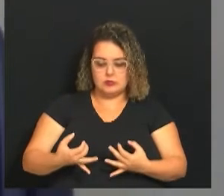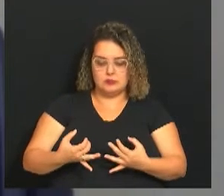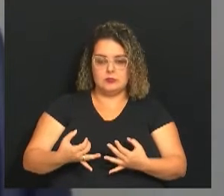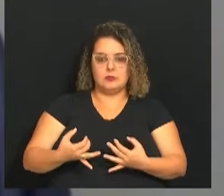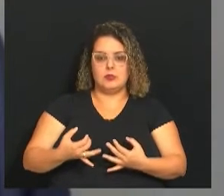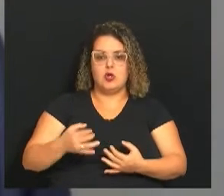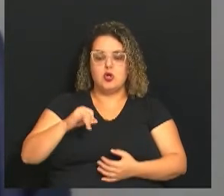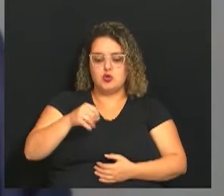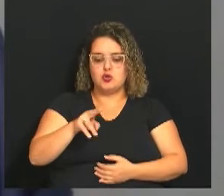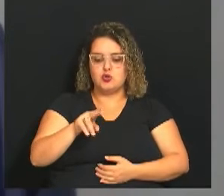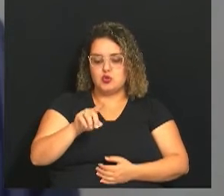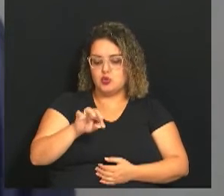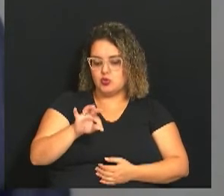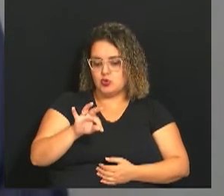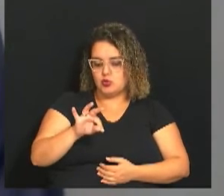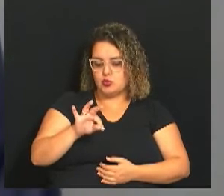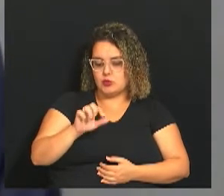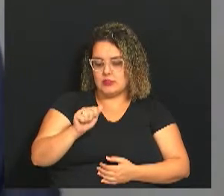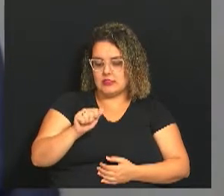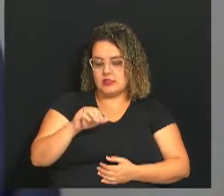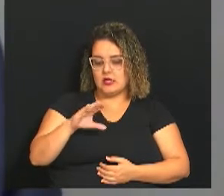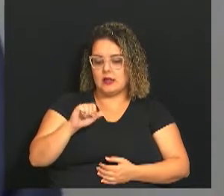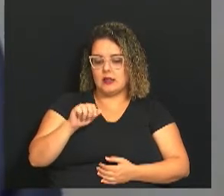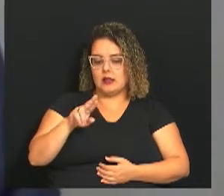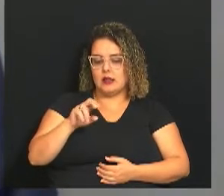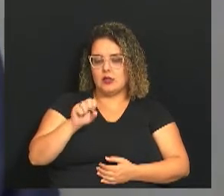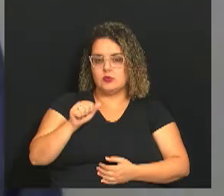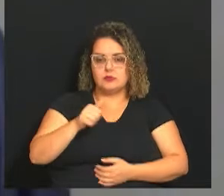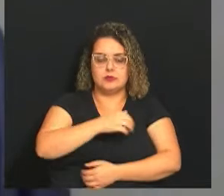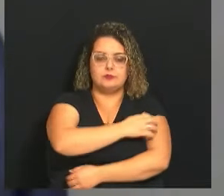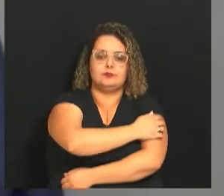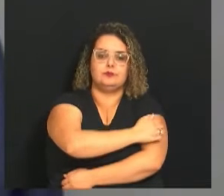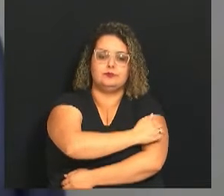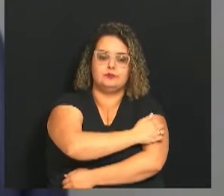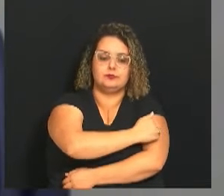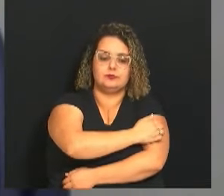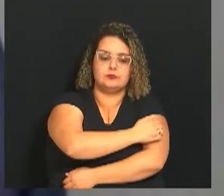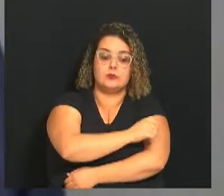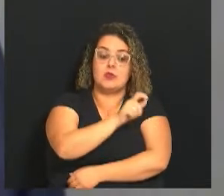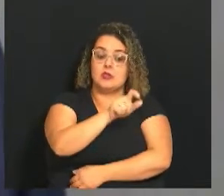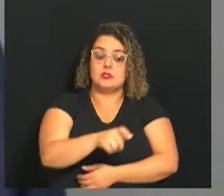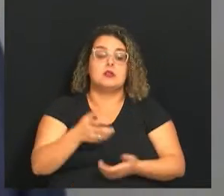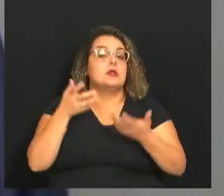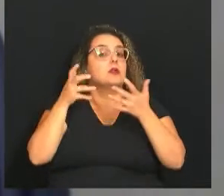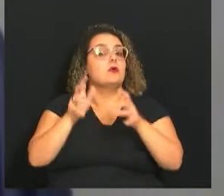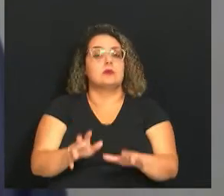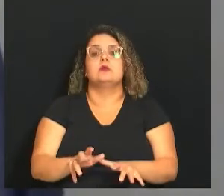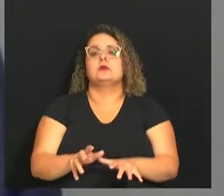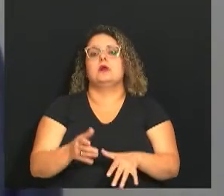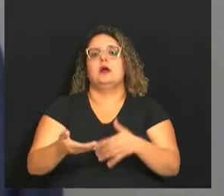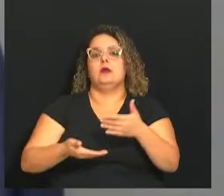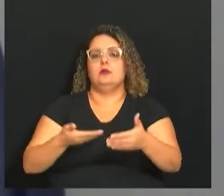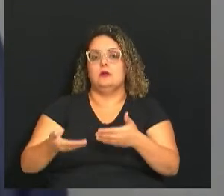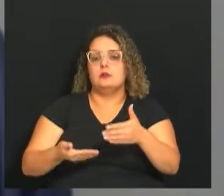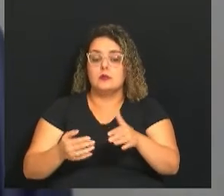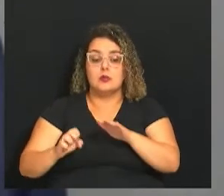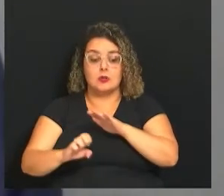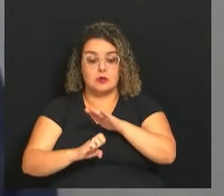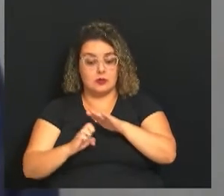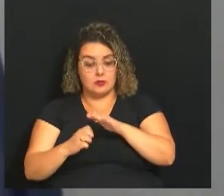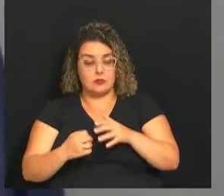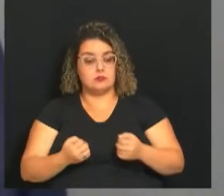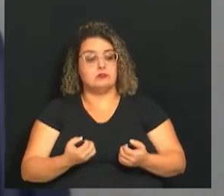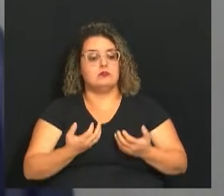em caso de alcoolismo, é se ele se recusar a realizar o tratamento. Então, se a empresa demonstrar que buscou todas